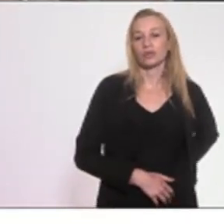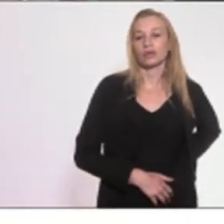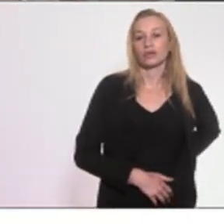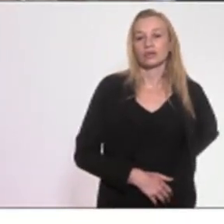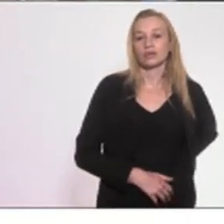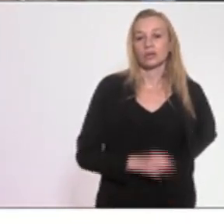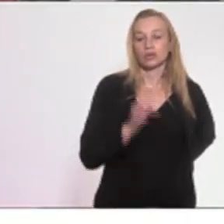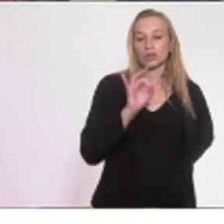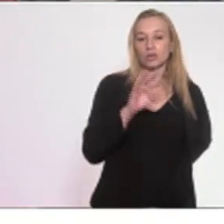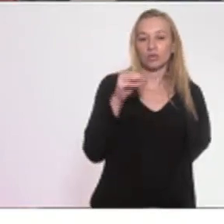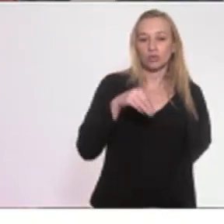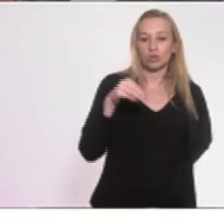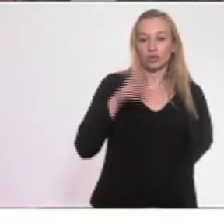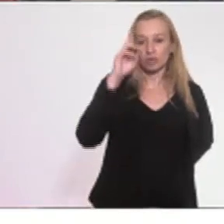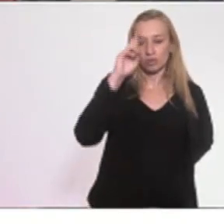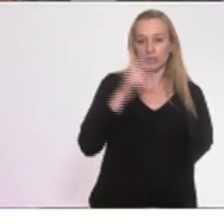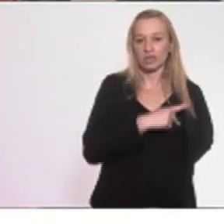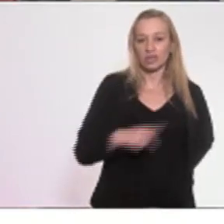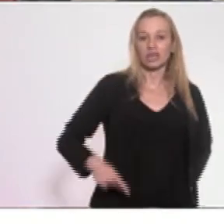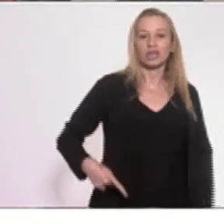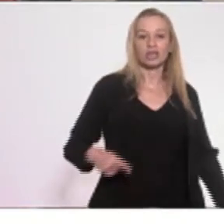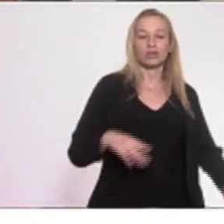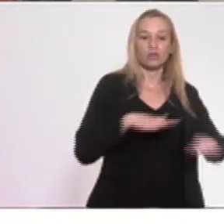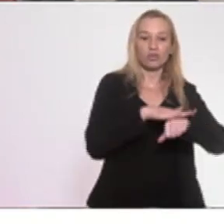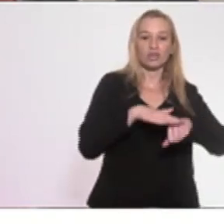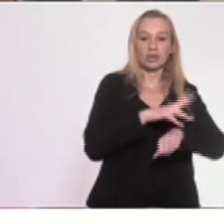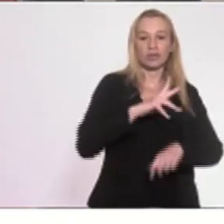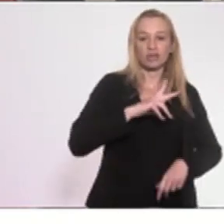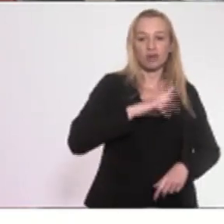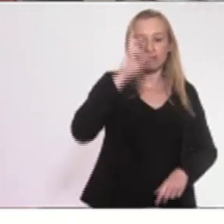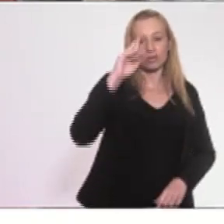Só um minutinho, presidente, eu vou subir aí para falar com o senhor.